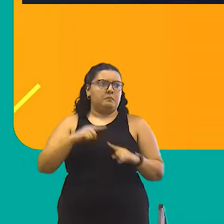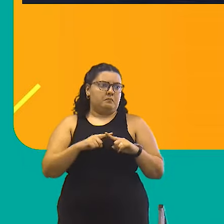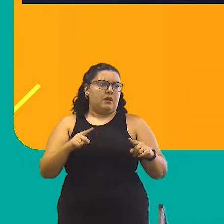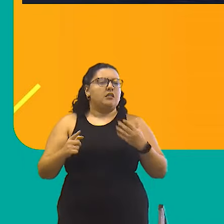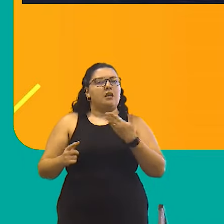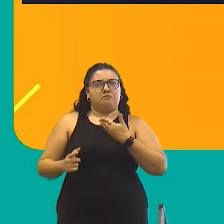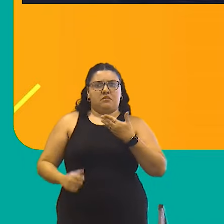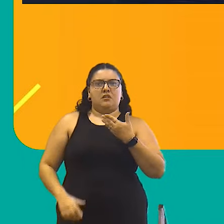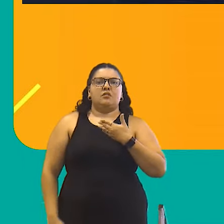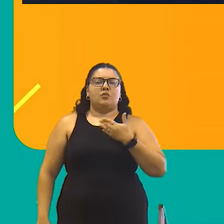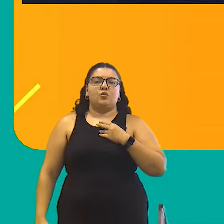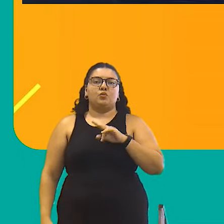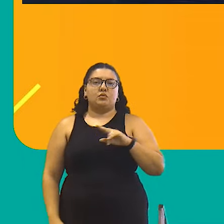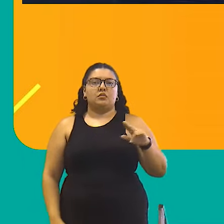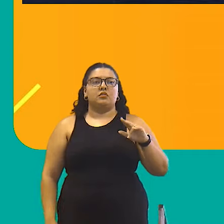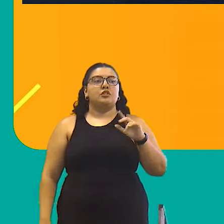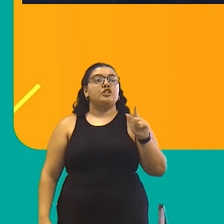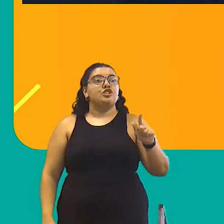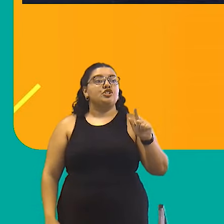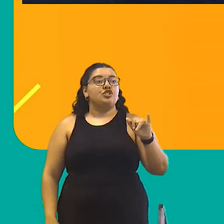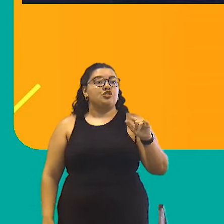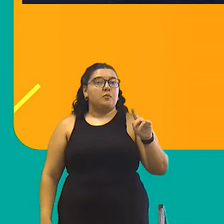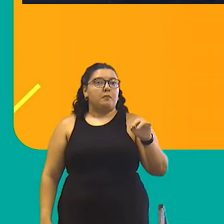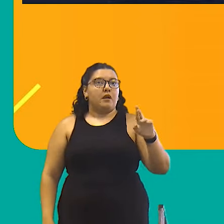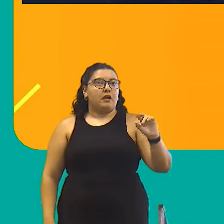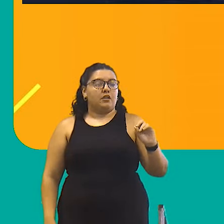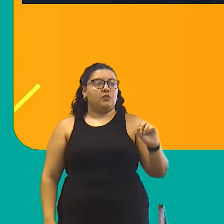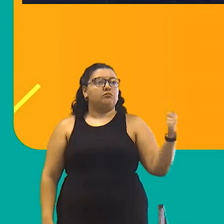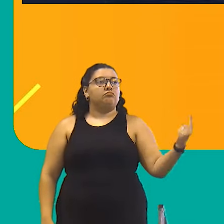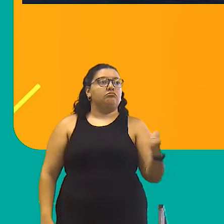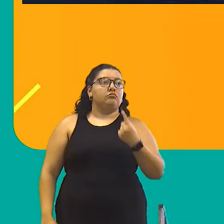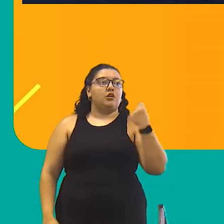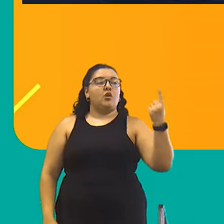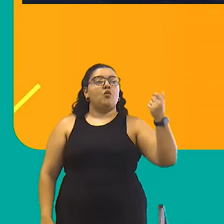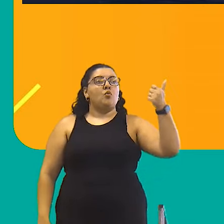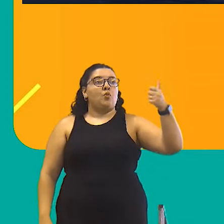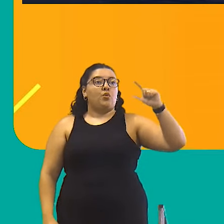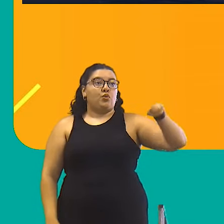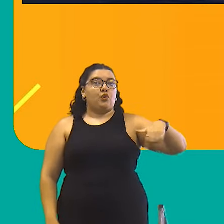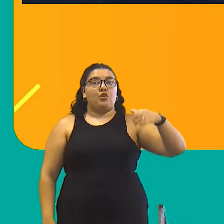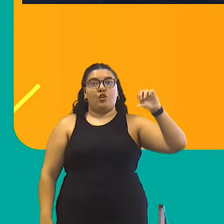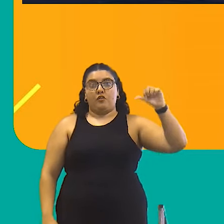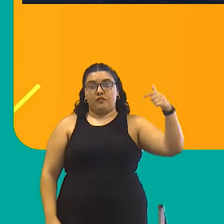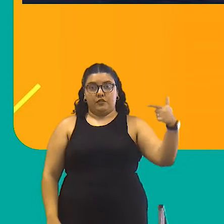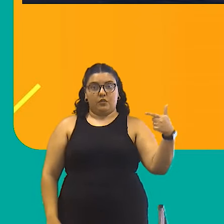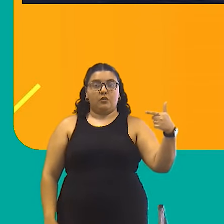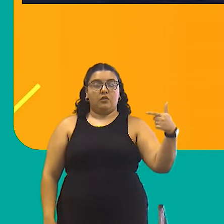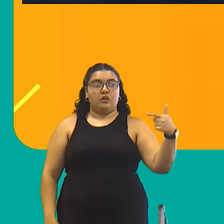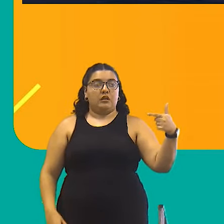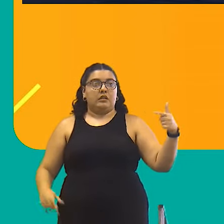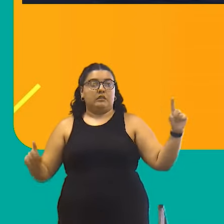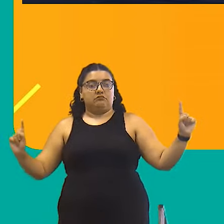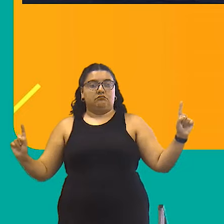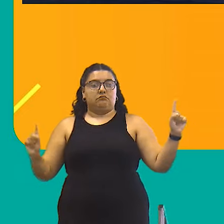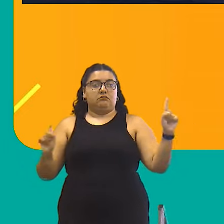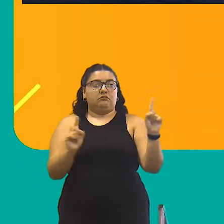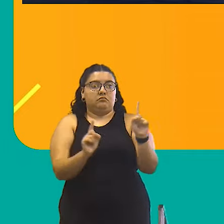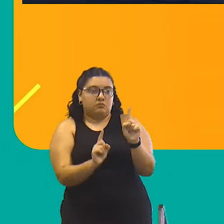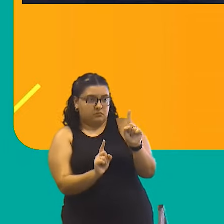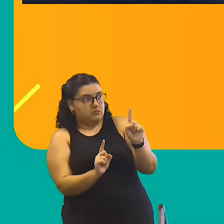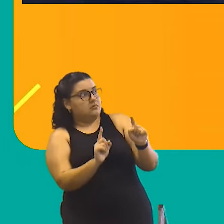amigo chamado Gilberto que tem 1,92 m de altura. Quando eu chego perto dele, e